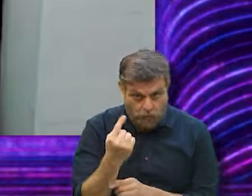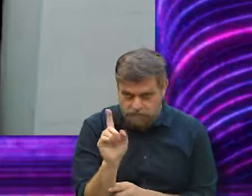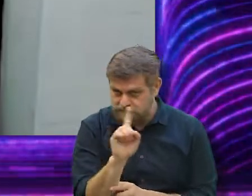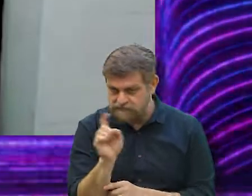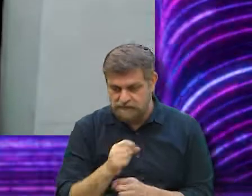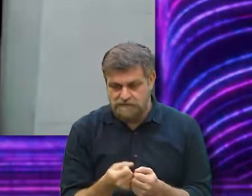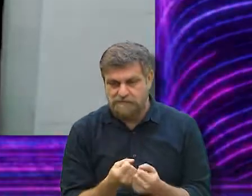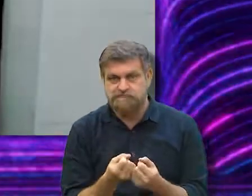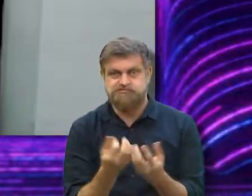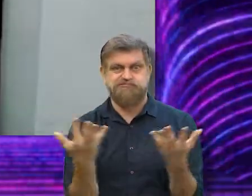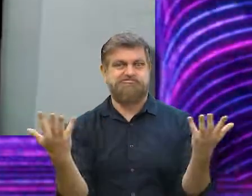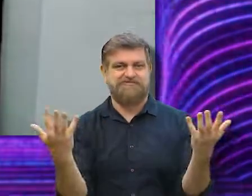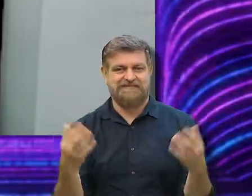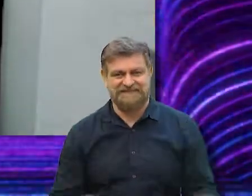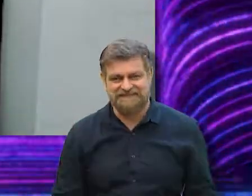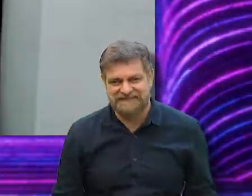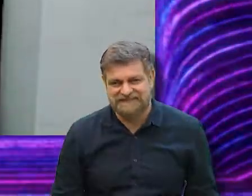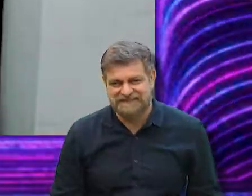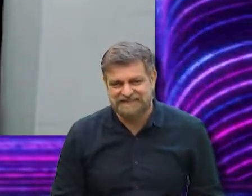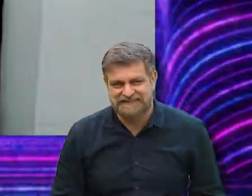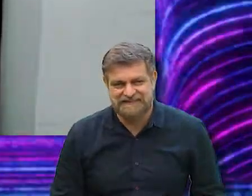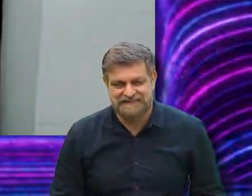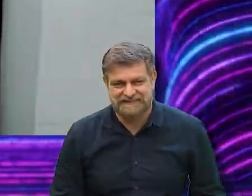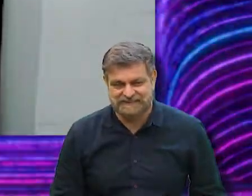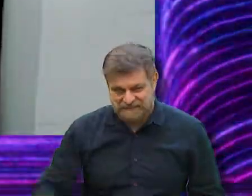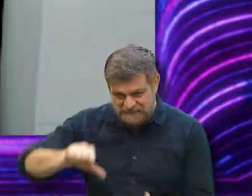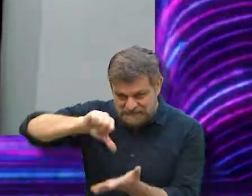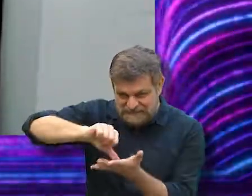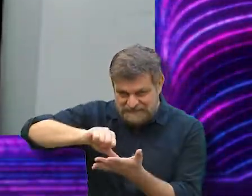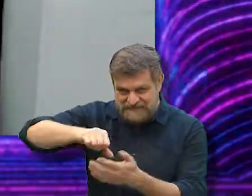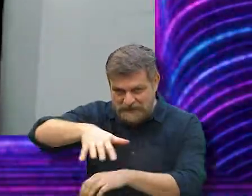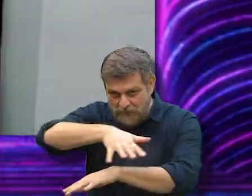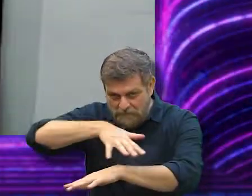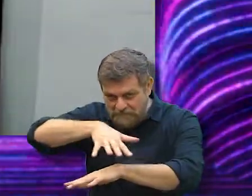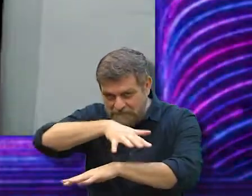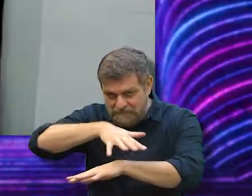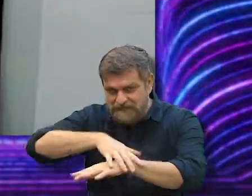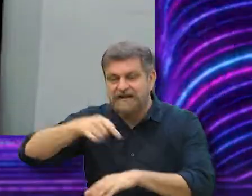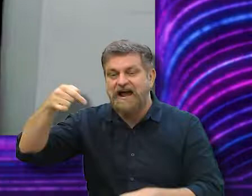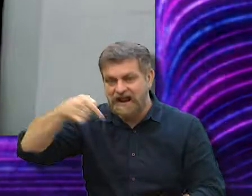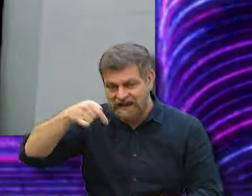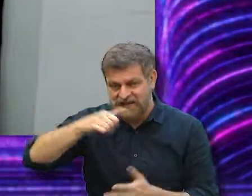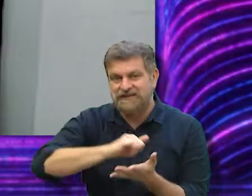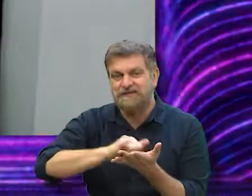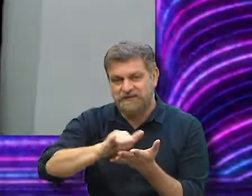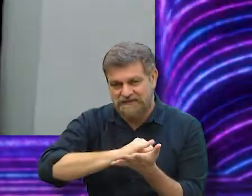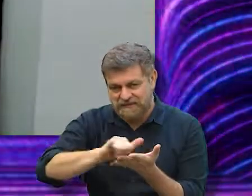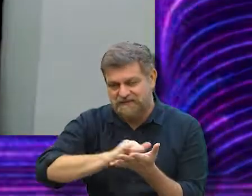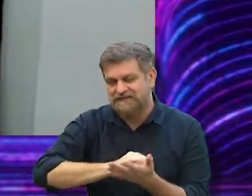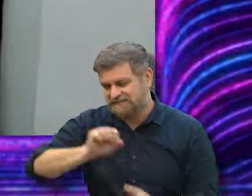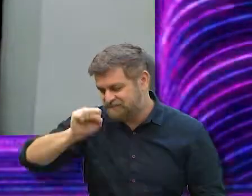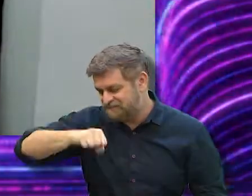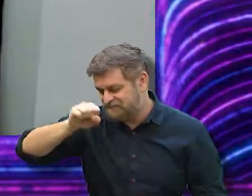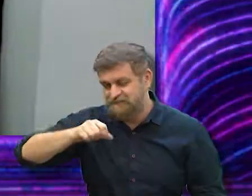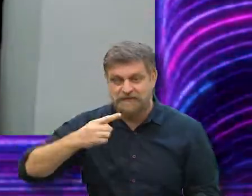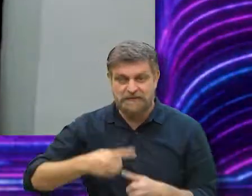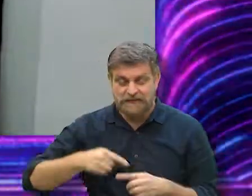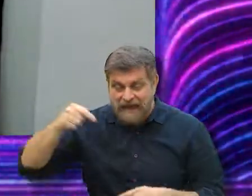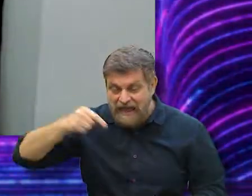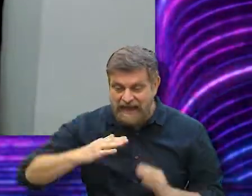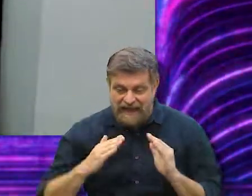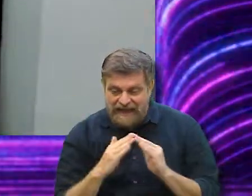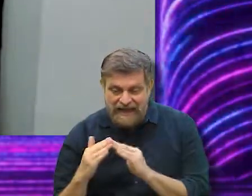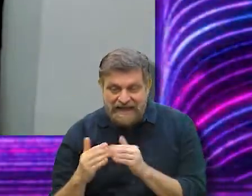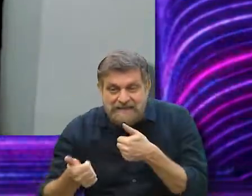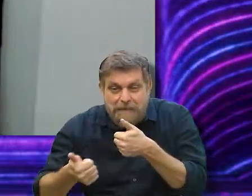outra aventura também, mas sempre com os mesmos propósitos, mas o leitor vai conhecer um pouquinho mais de Nova York no segundo